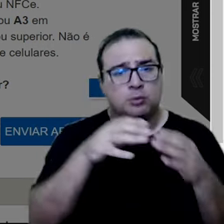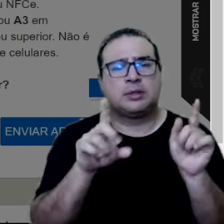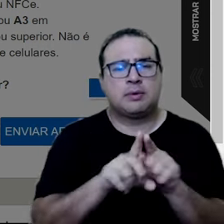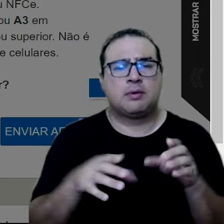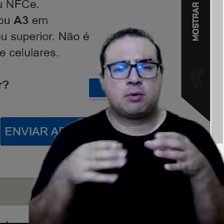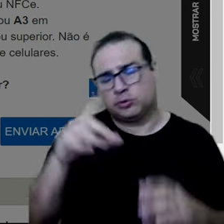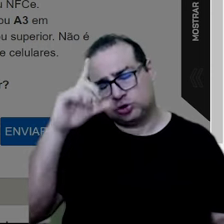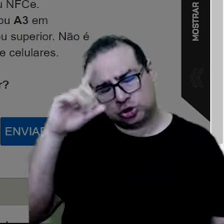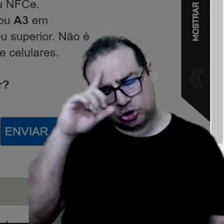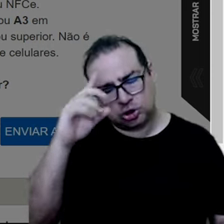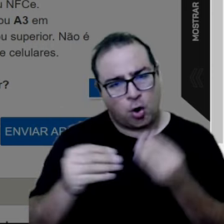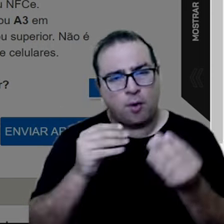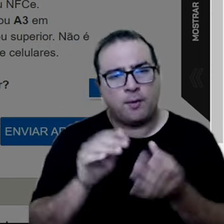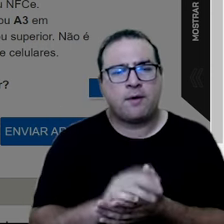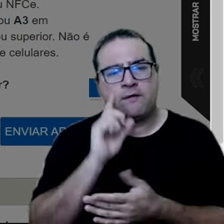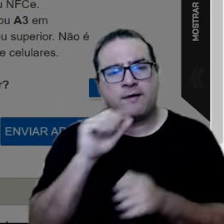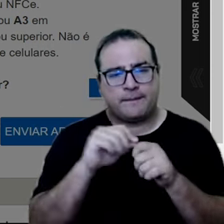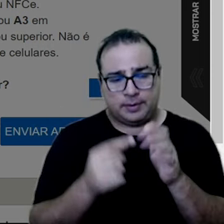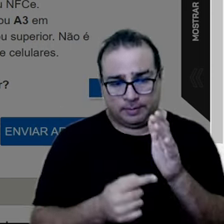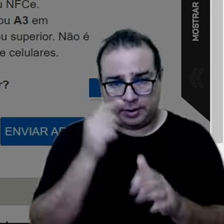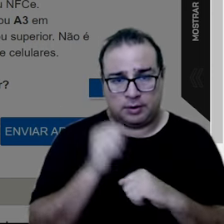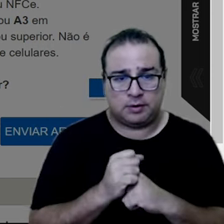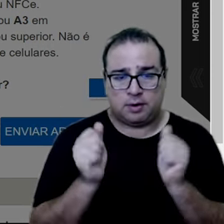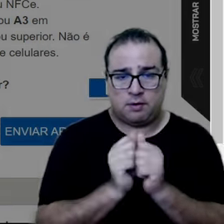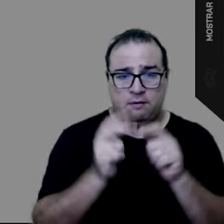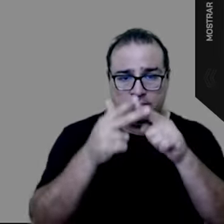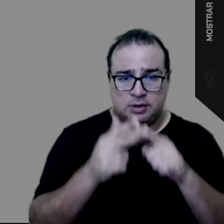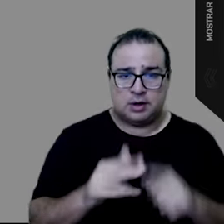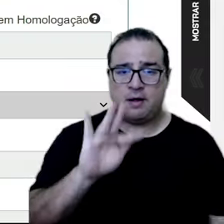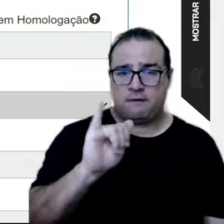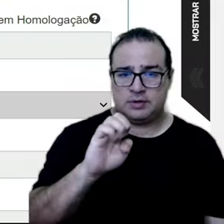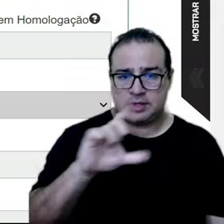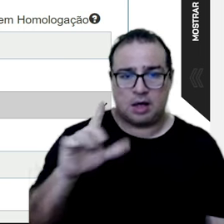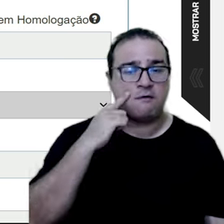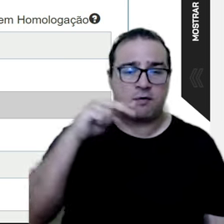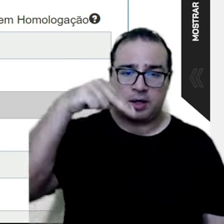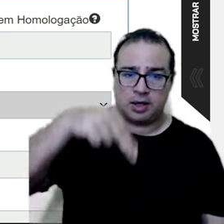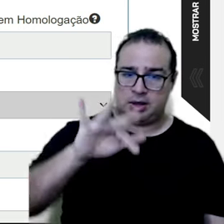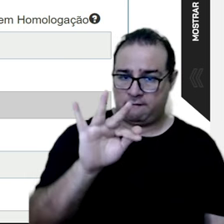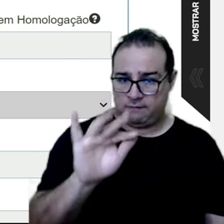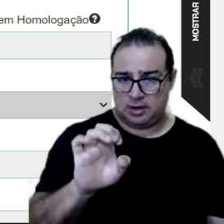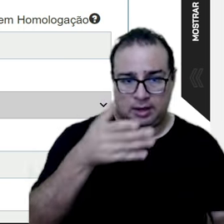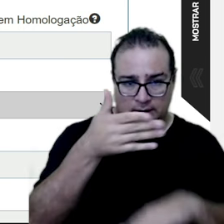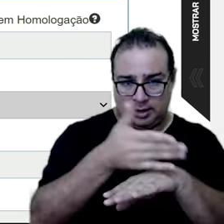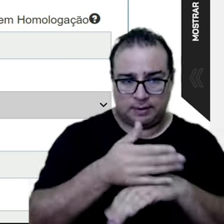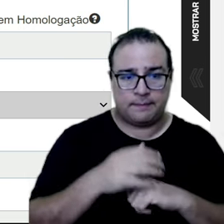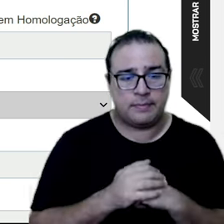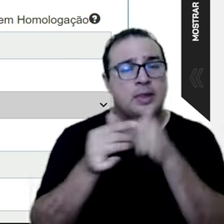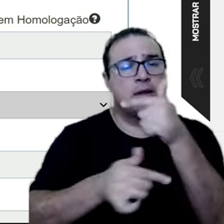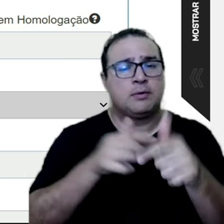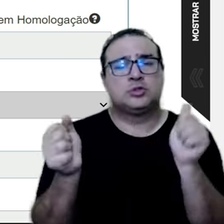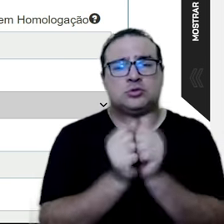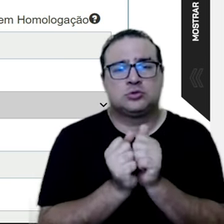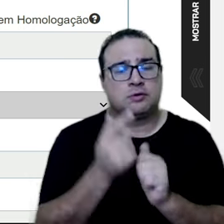colegas aqui do dia a dia né ó eu vou aqui primeiro configurações fiscais vou na nfe pessoal a gente tá